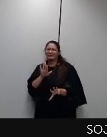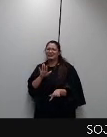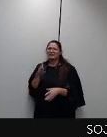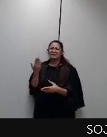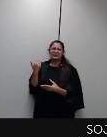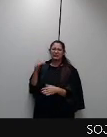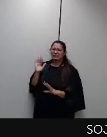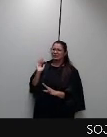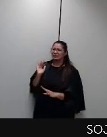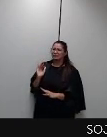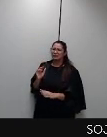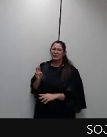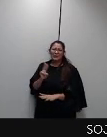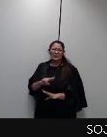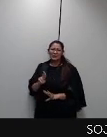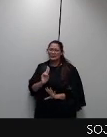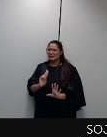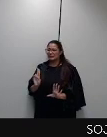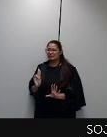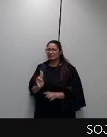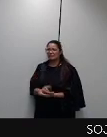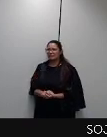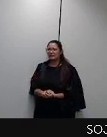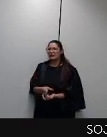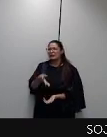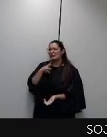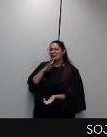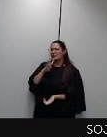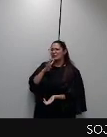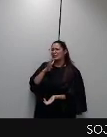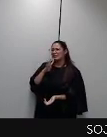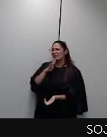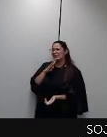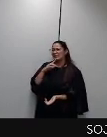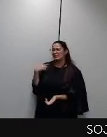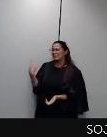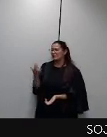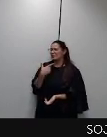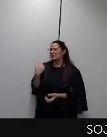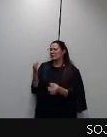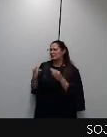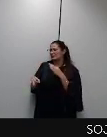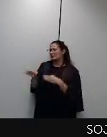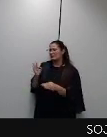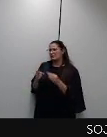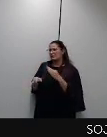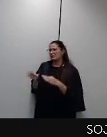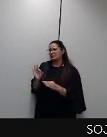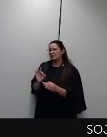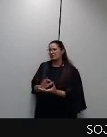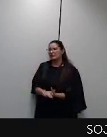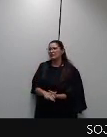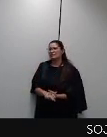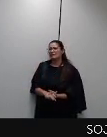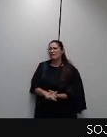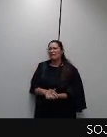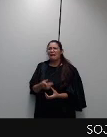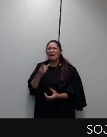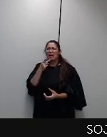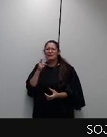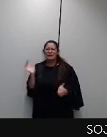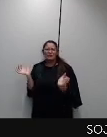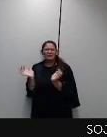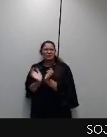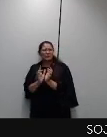usual conhecida pelos juízes para o diretor do foro havia inclusive um quadro